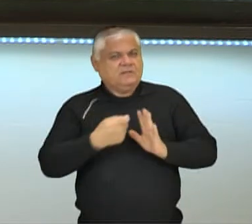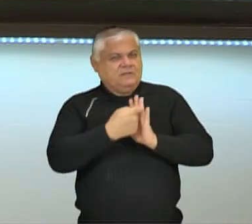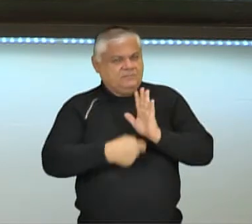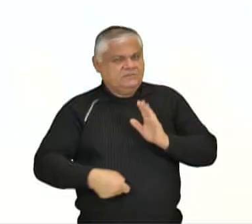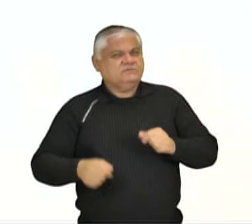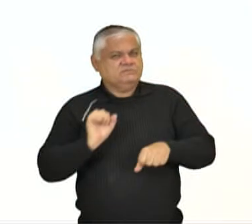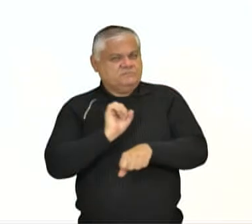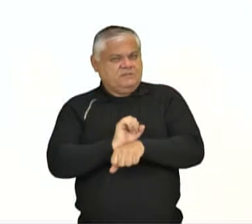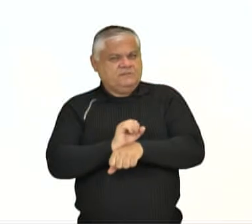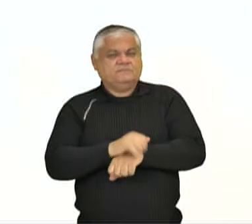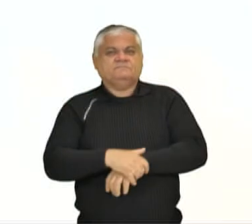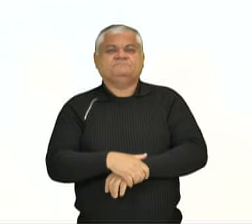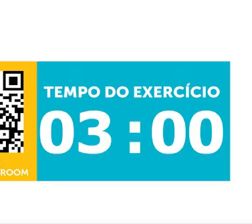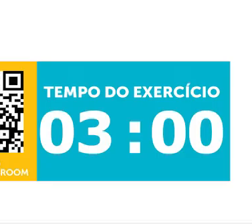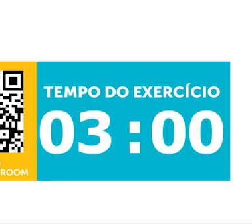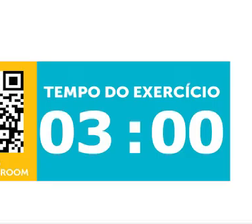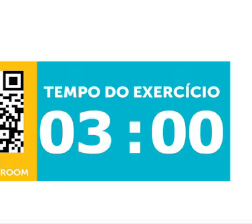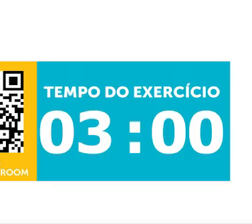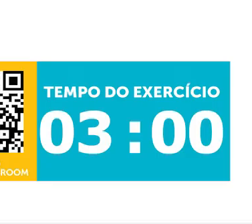aí que eu te espero.